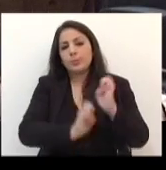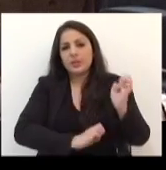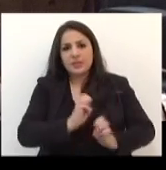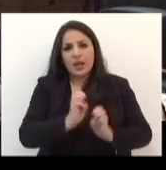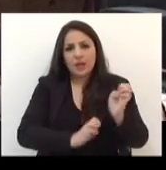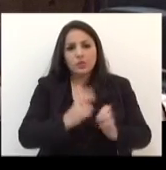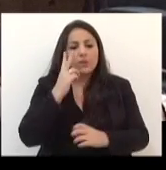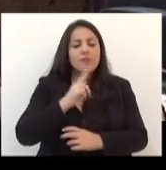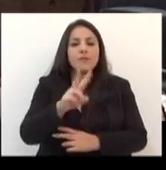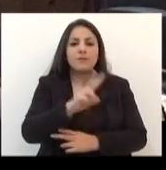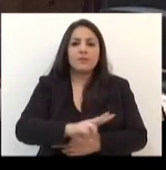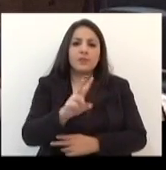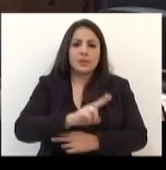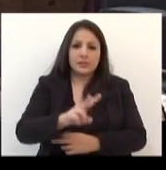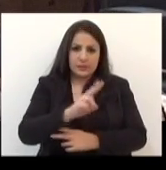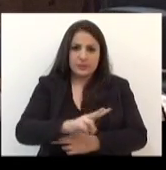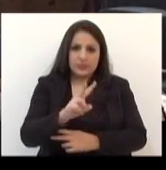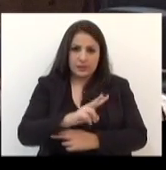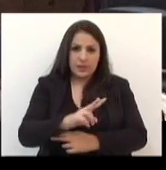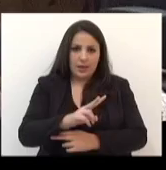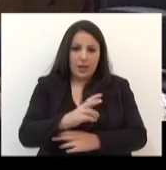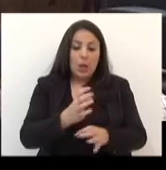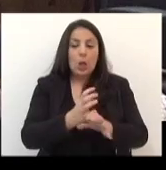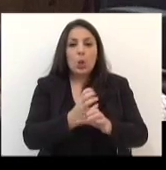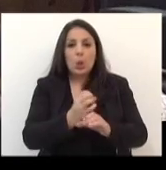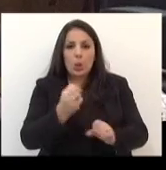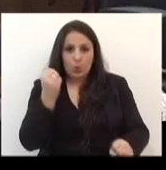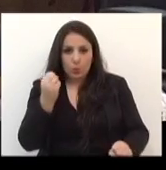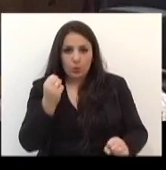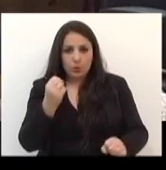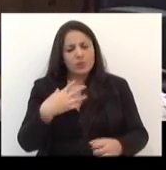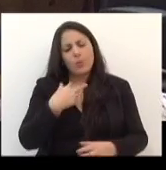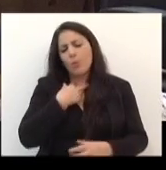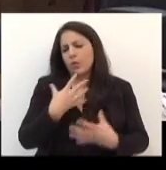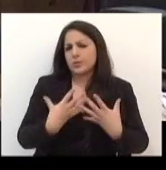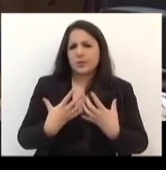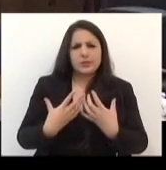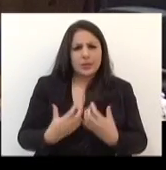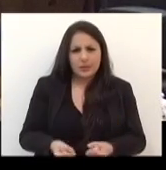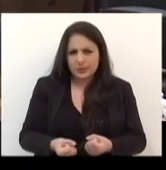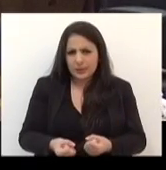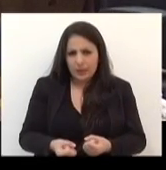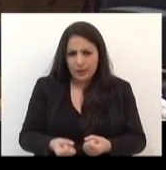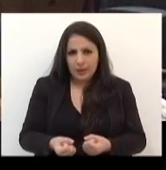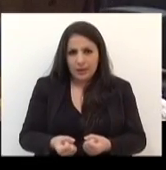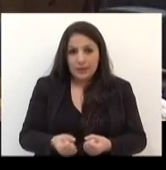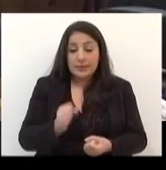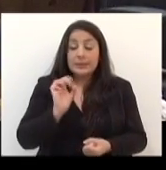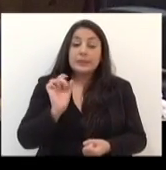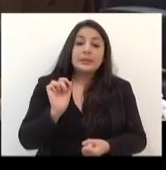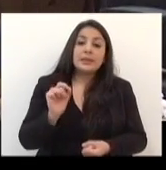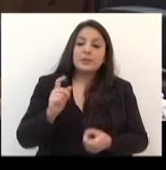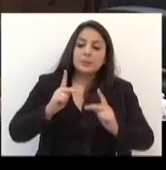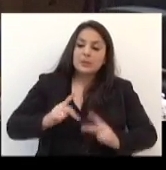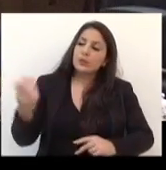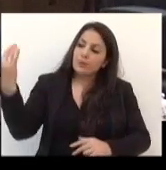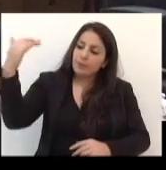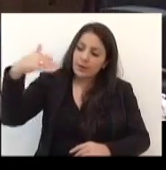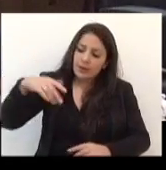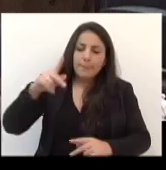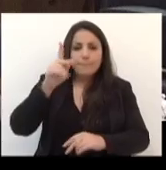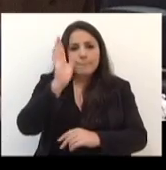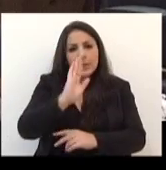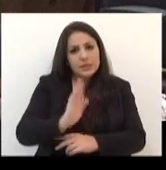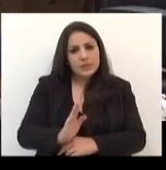admitir de que essas pessoas possam vir para o Brasil e que o mais importante para eles é somente falar 3 línguas e não